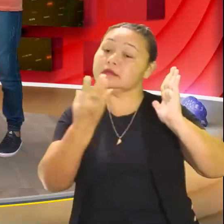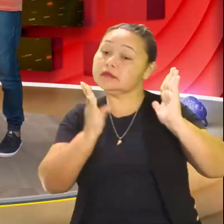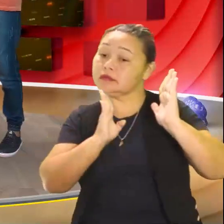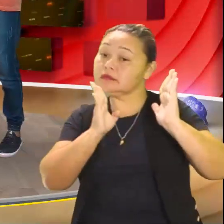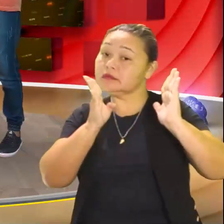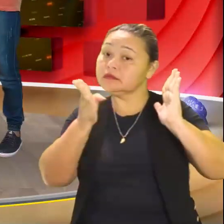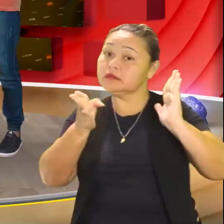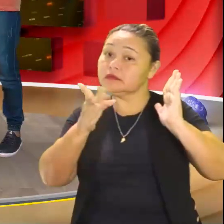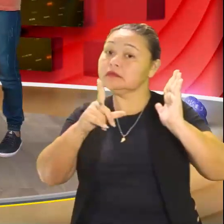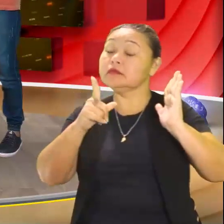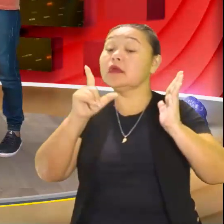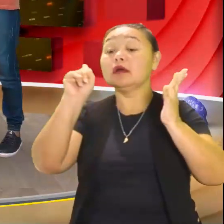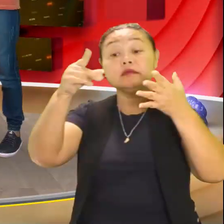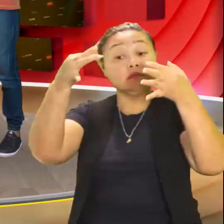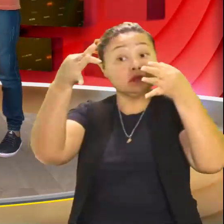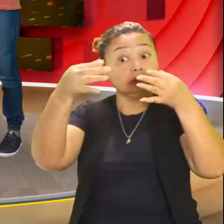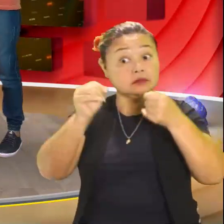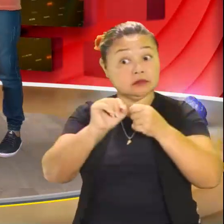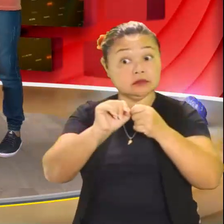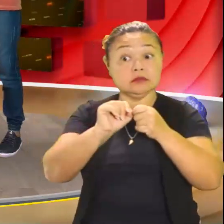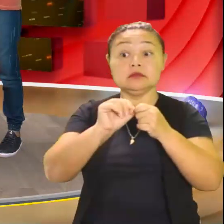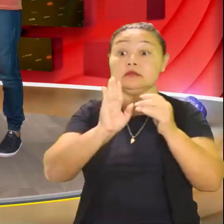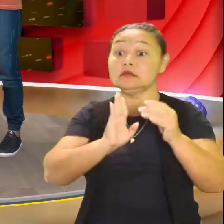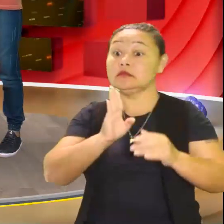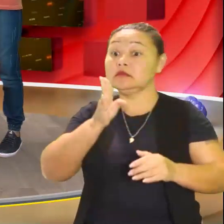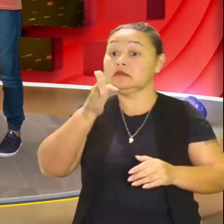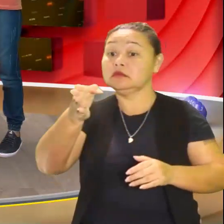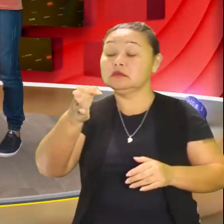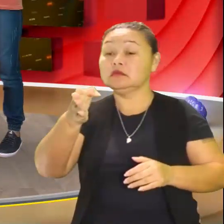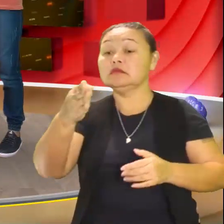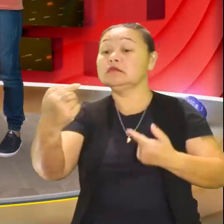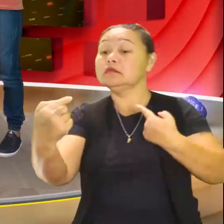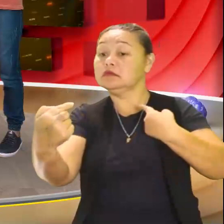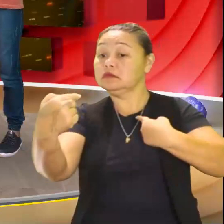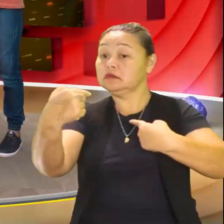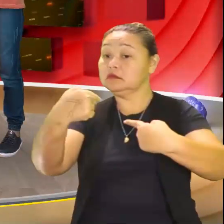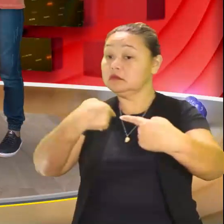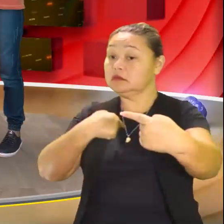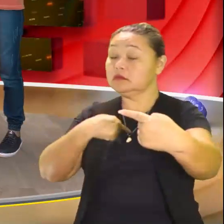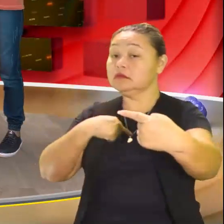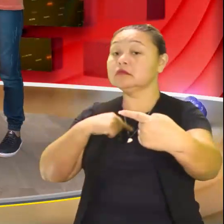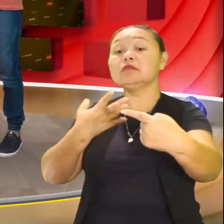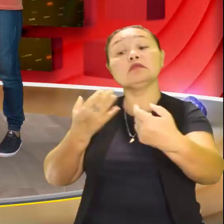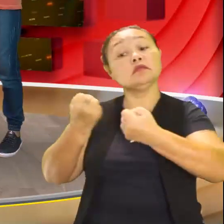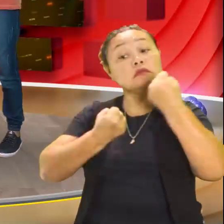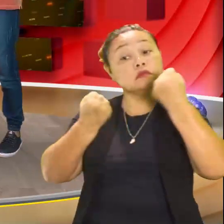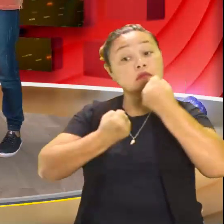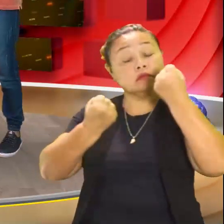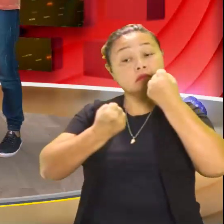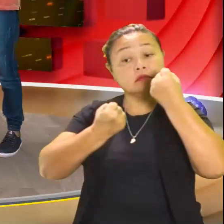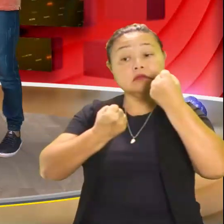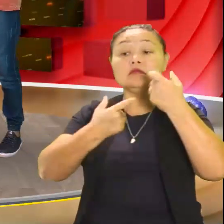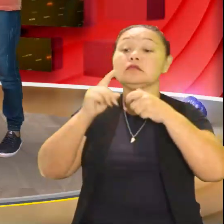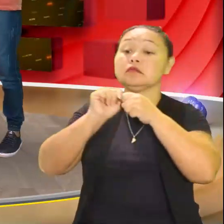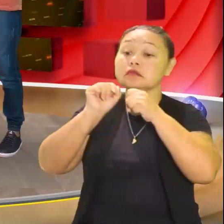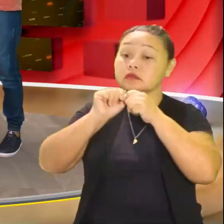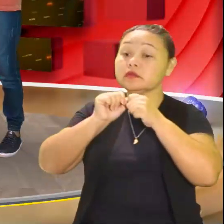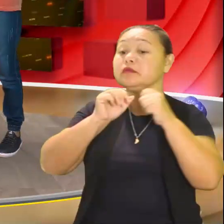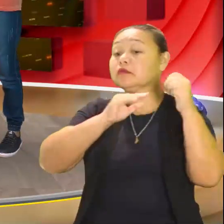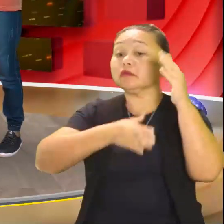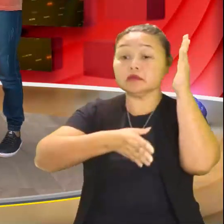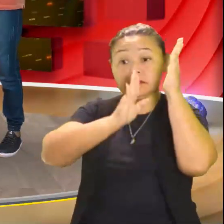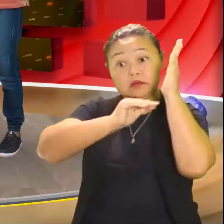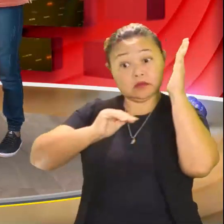para indicar. E aí entra o detalhe, direção e sentido. Direção horizontal